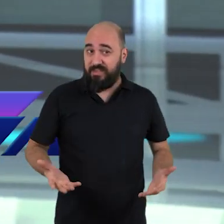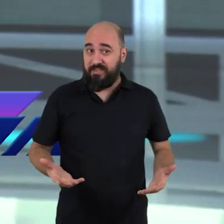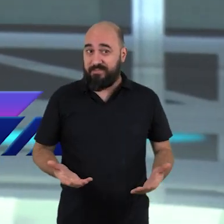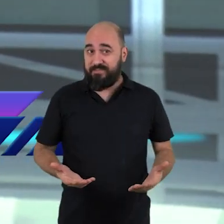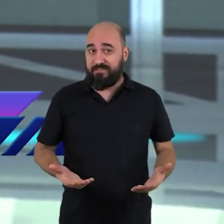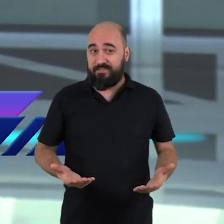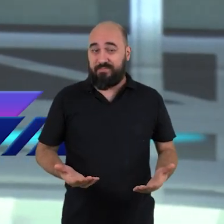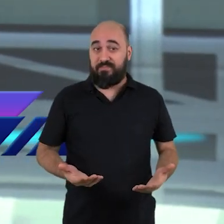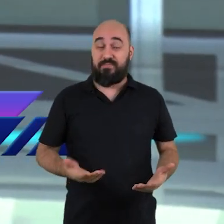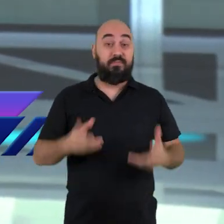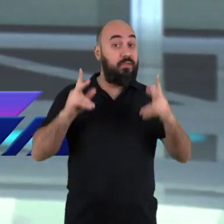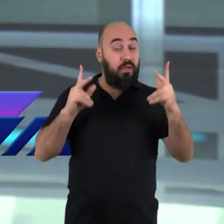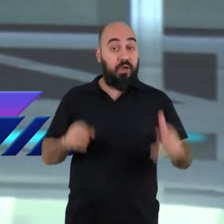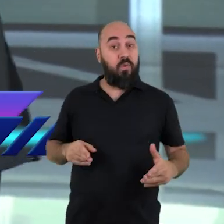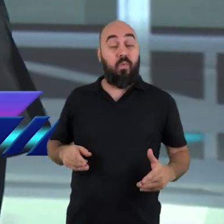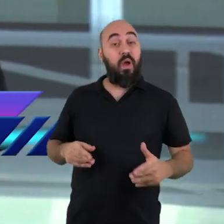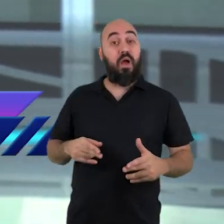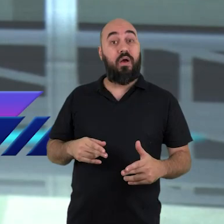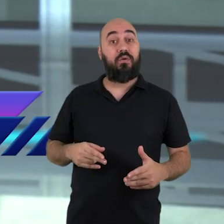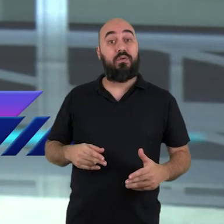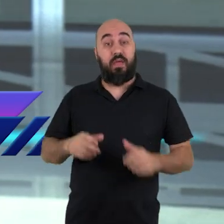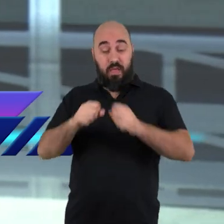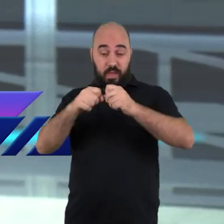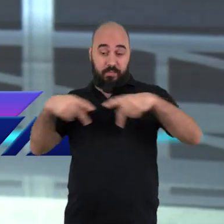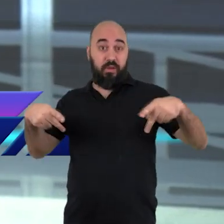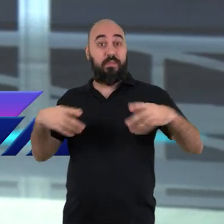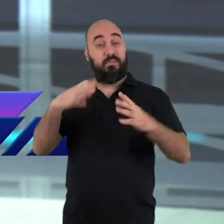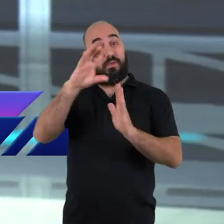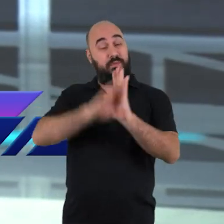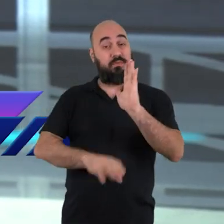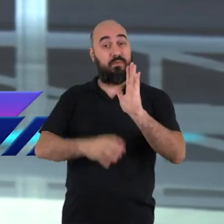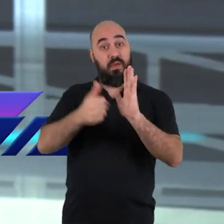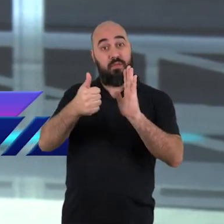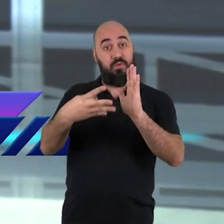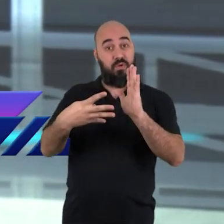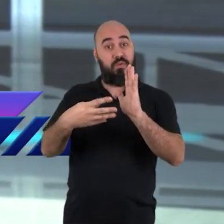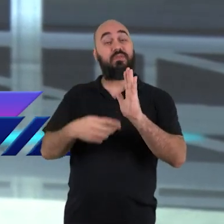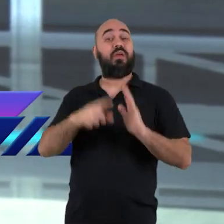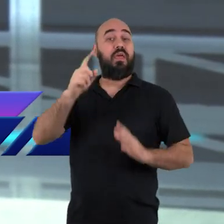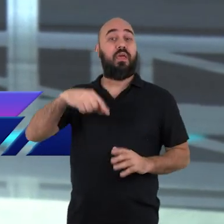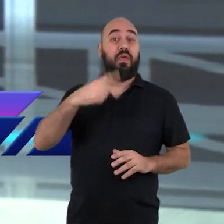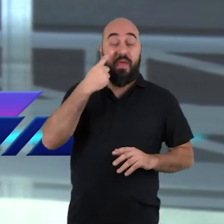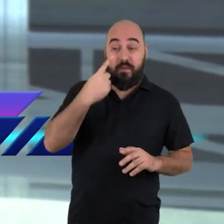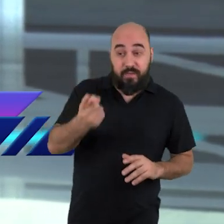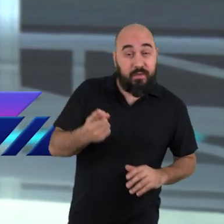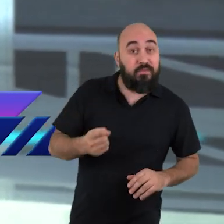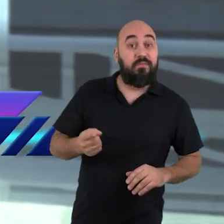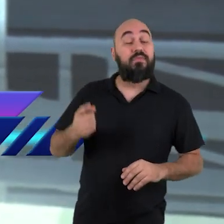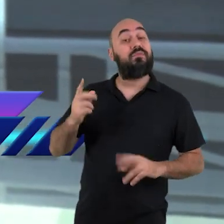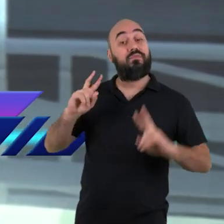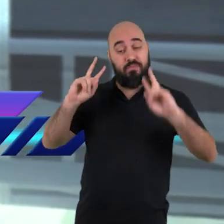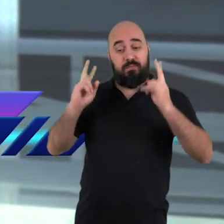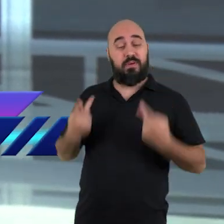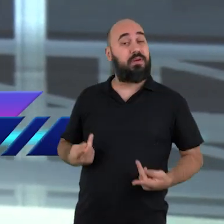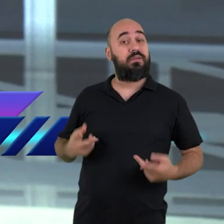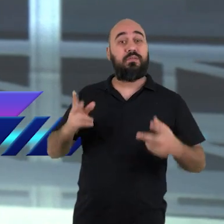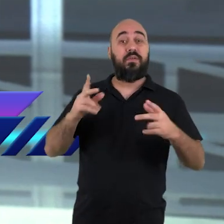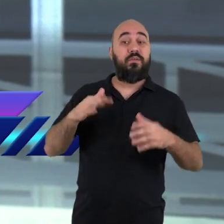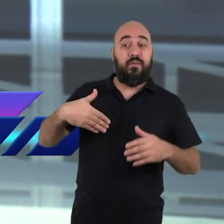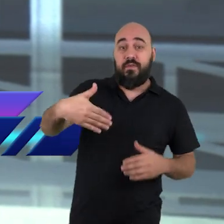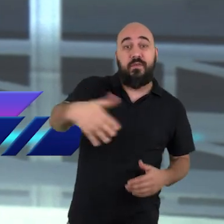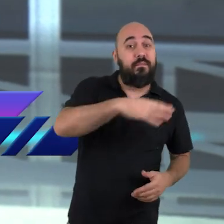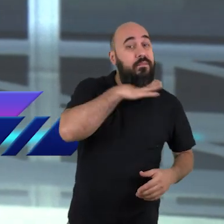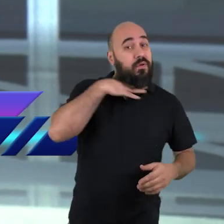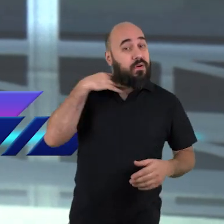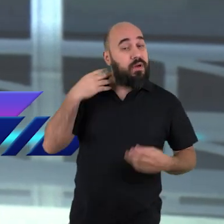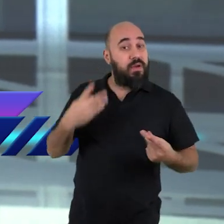Você adverte as pessoas. O que nós estamos encontrando aqui em Apocalipse 14 é exatamente isso. O ser humano é pecador e caminha para a destruição. E o